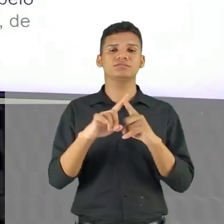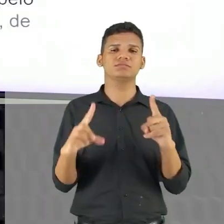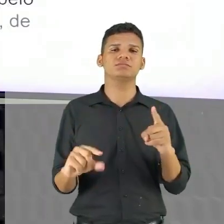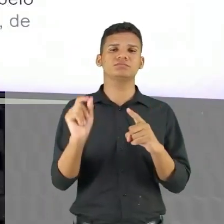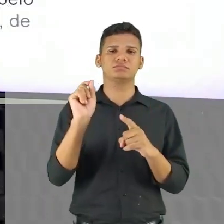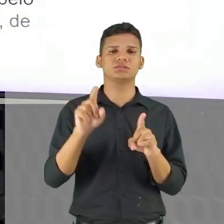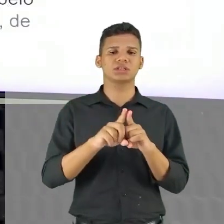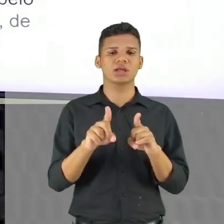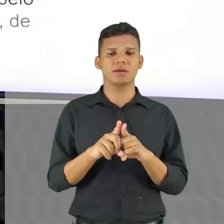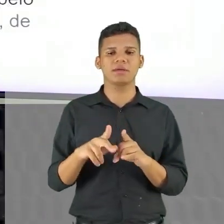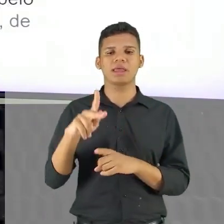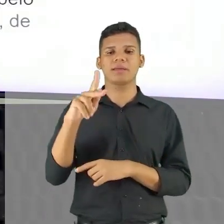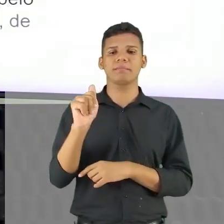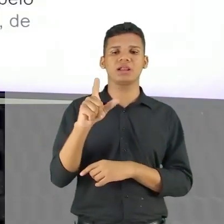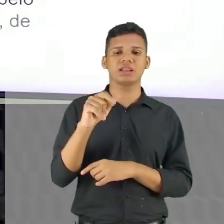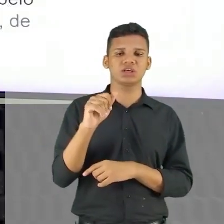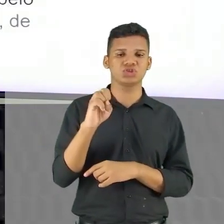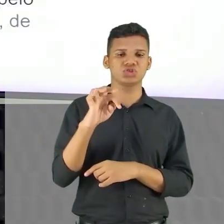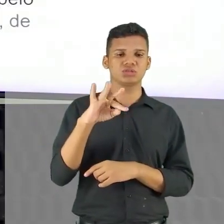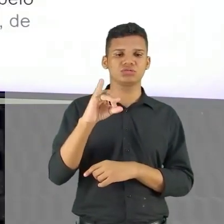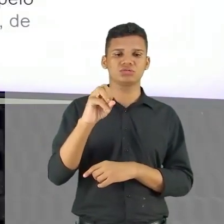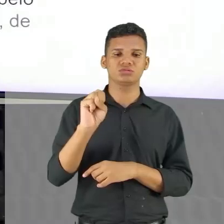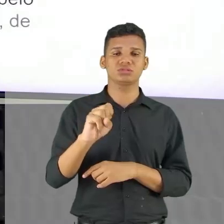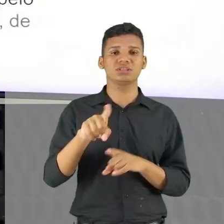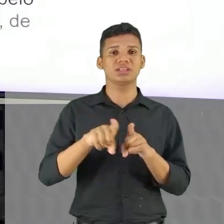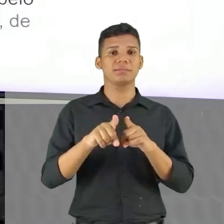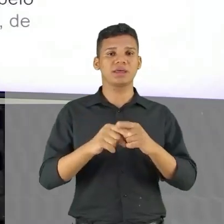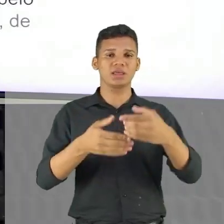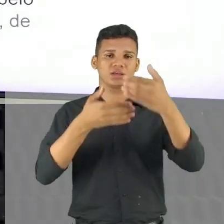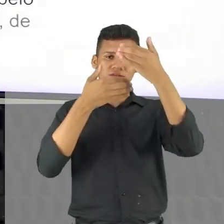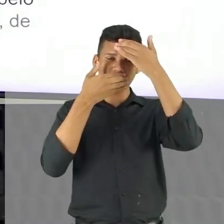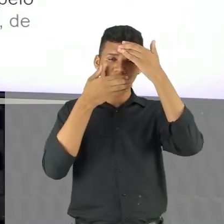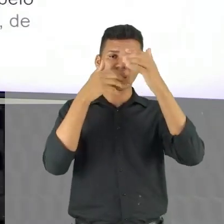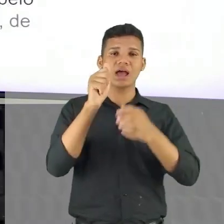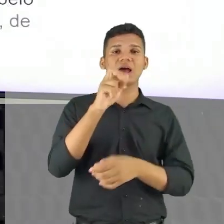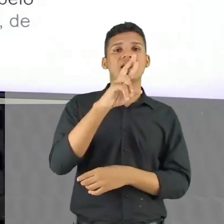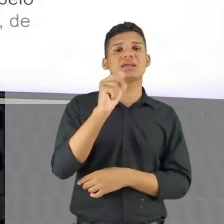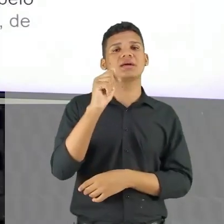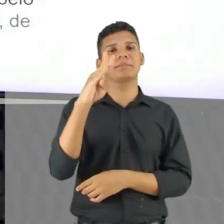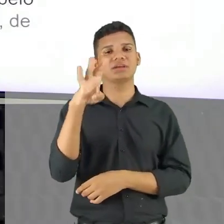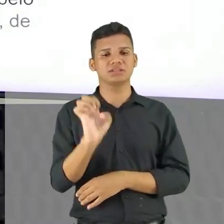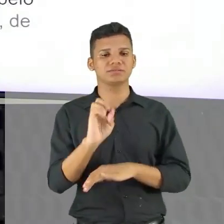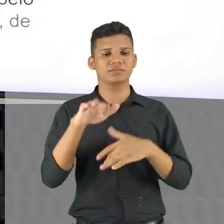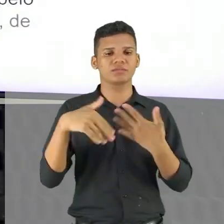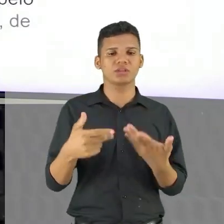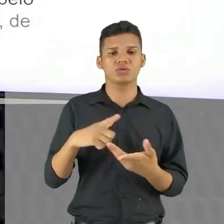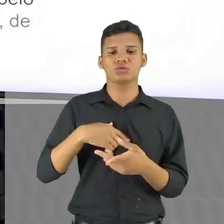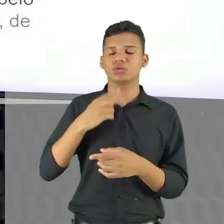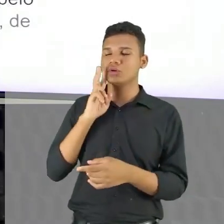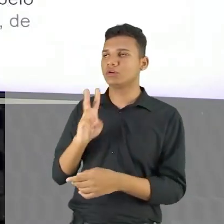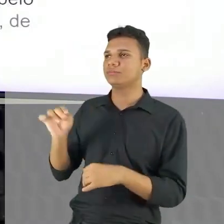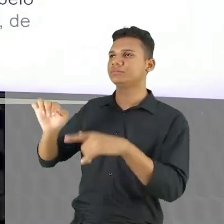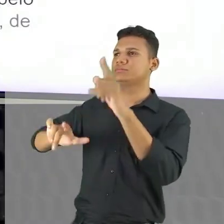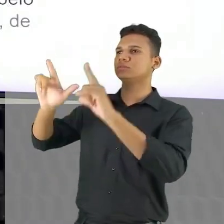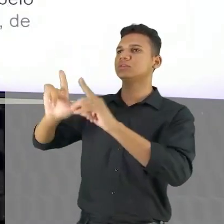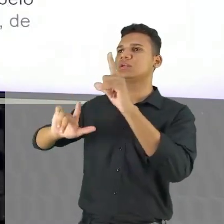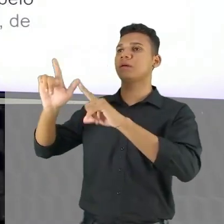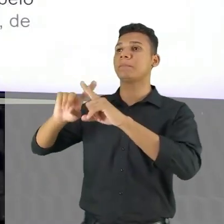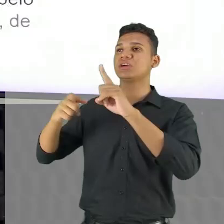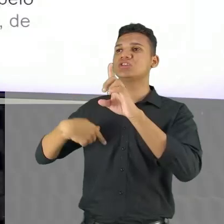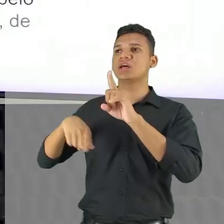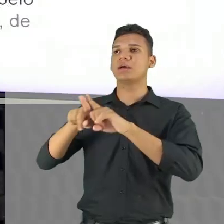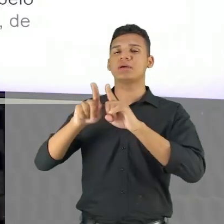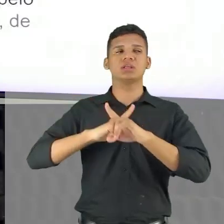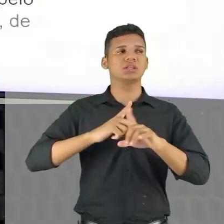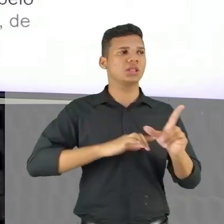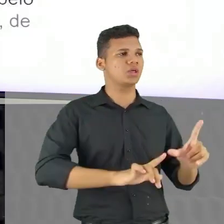entre palestinos e árabes. Palestinos se agruparam em frente a aparelhos de televisão e telas montadas